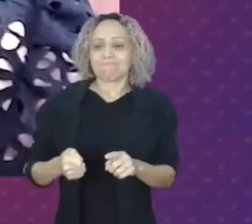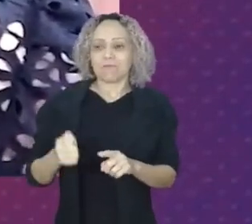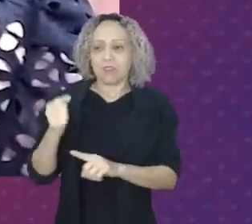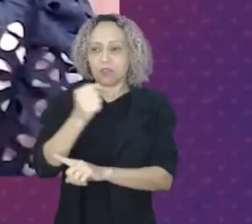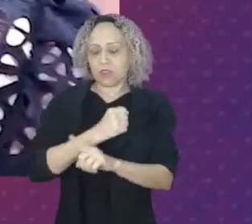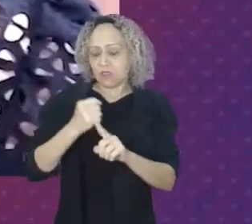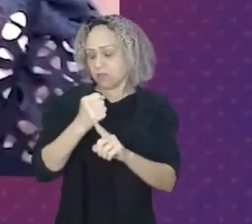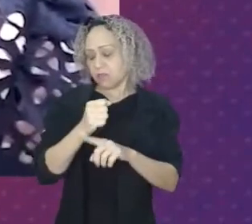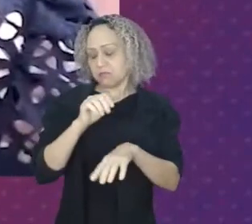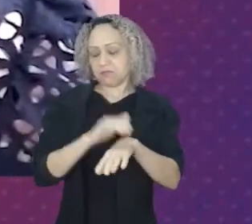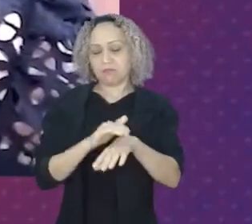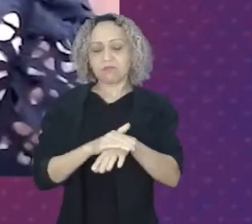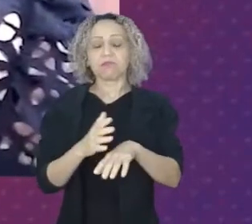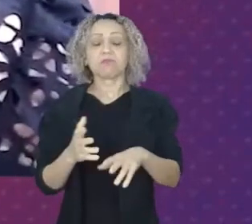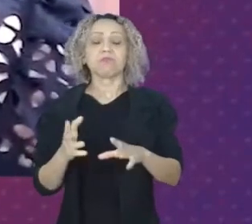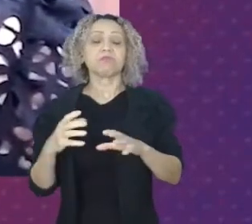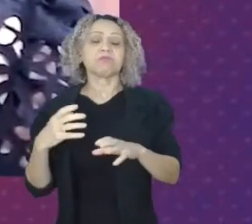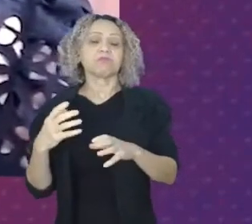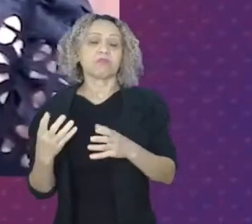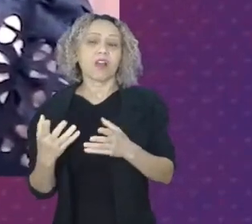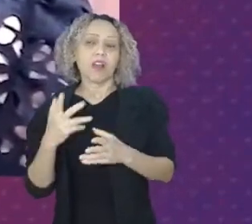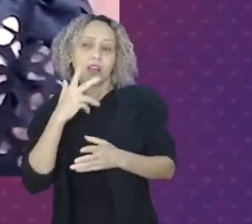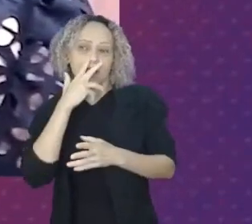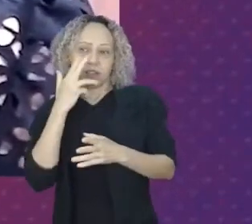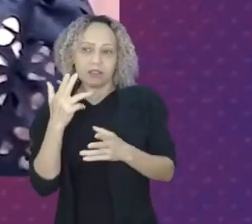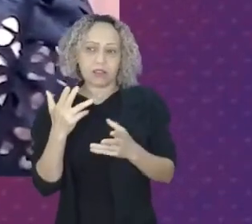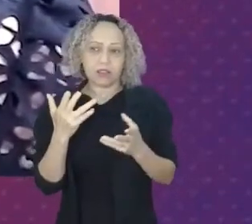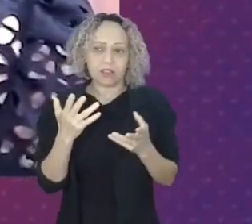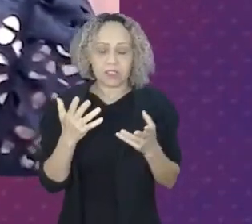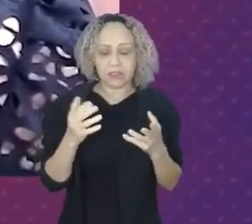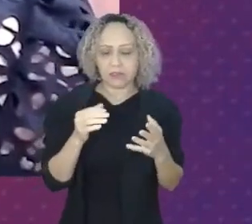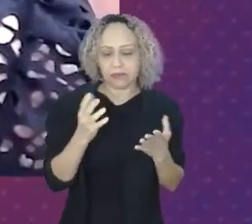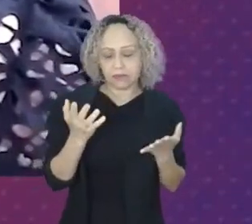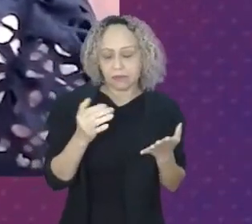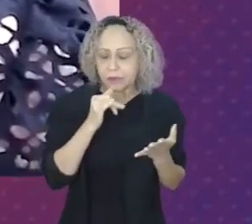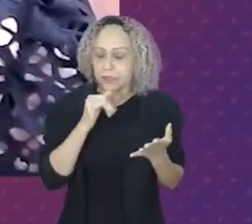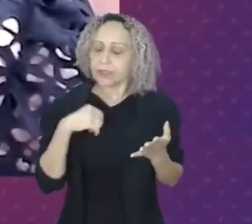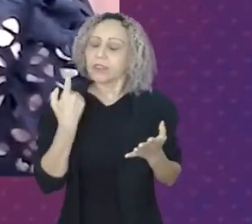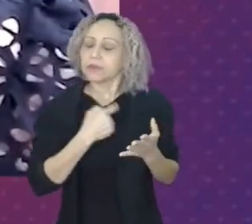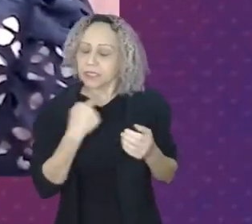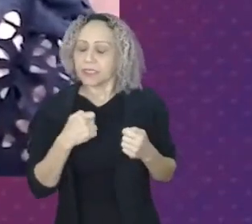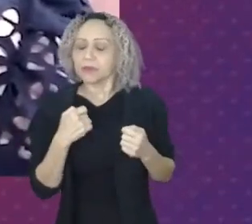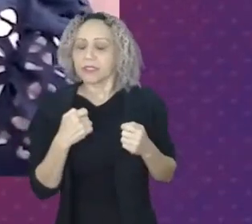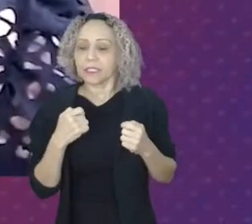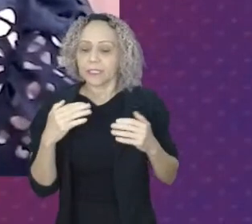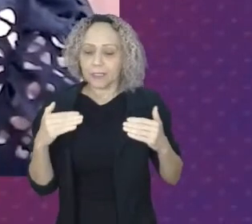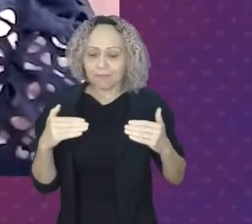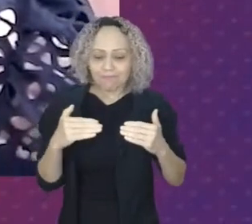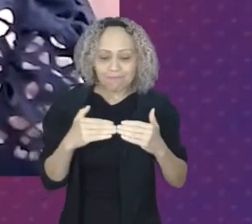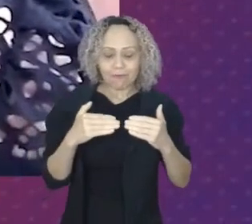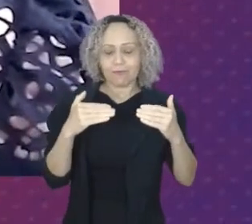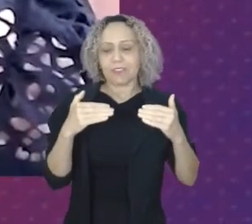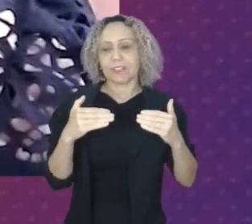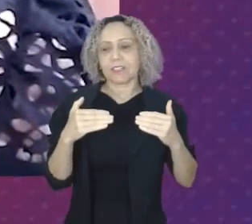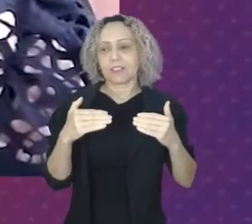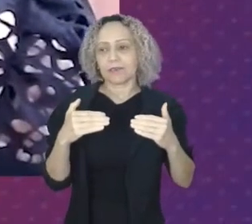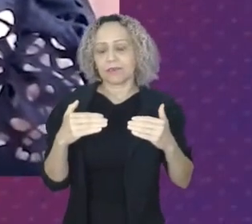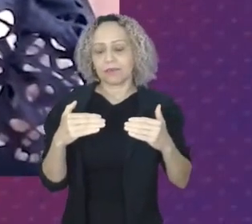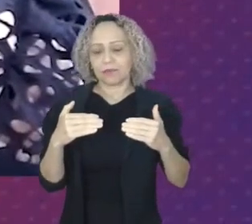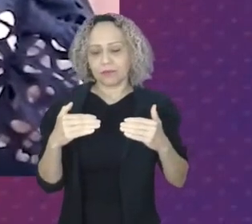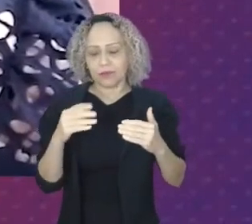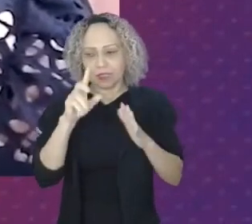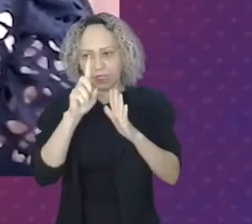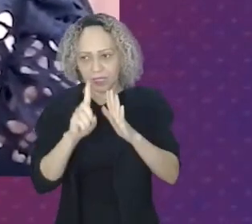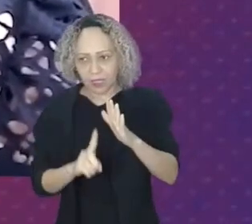consigo mesmo na prática de justiça, de liberdade, de bem, de igualdade. E dentro